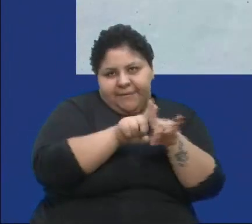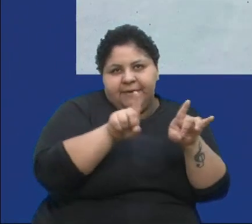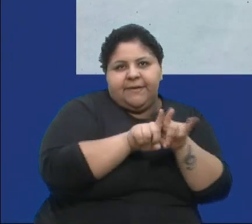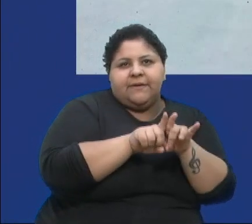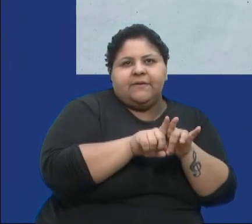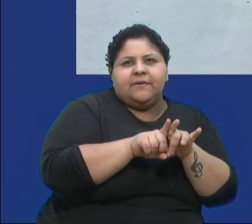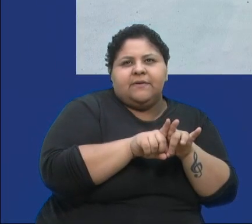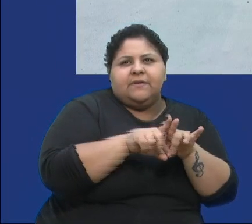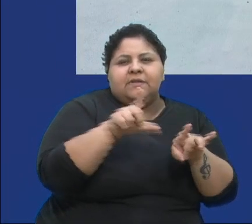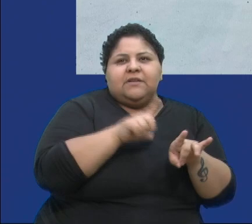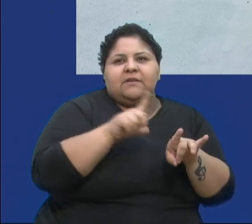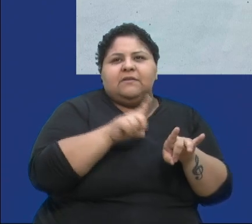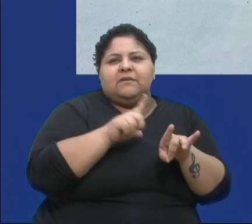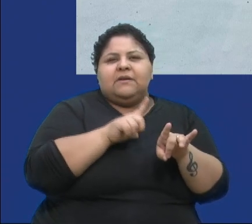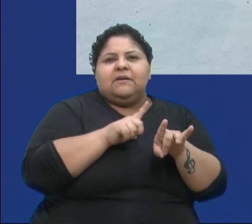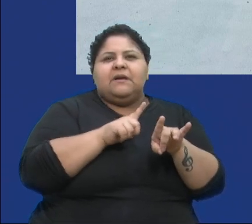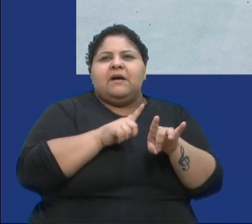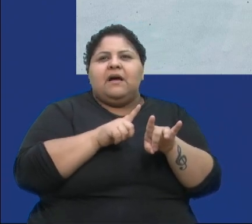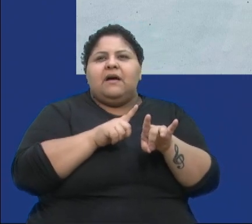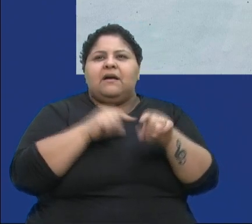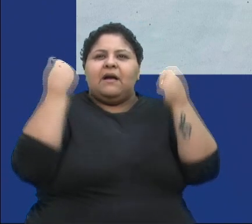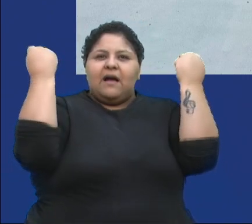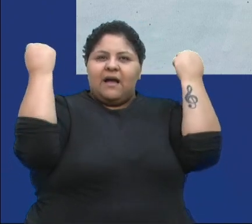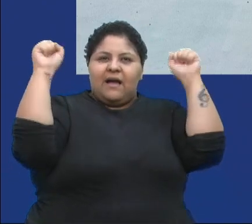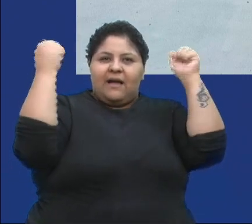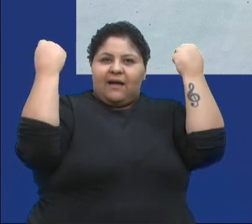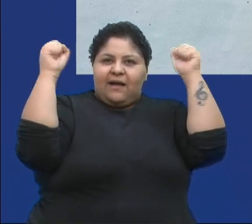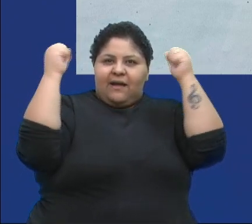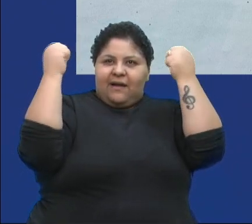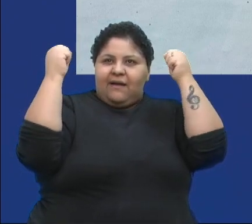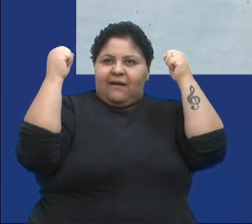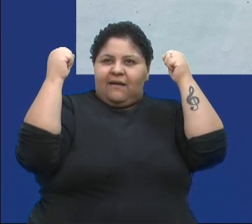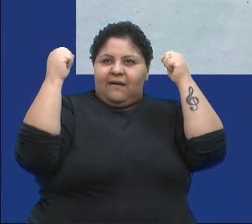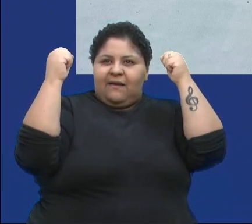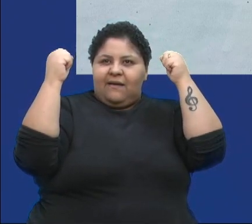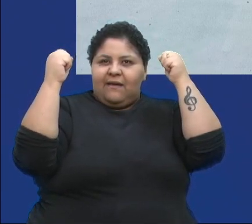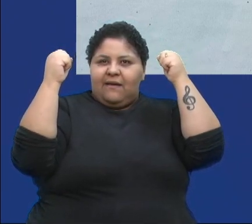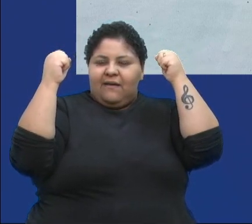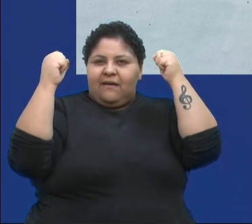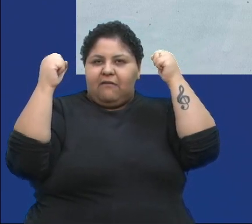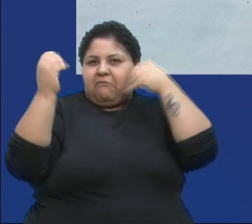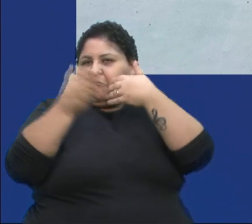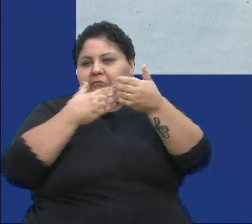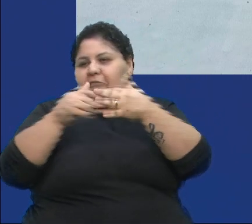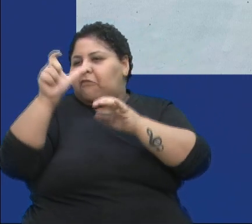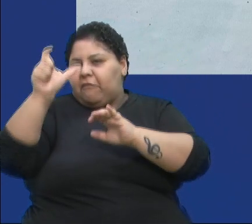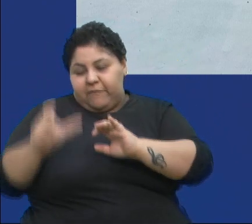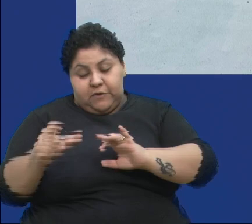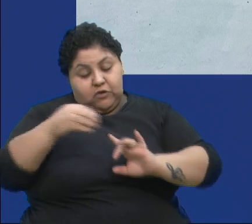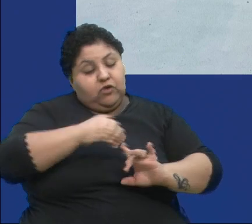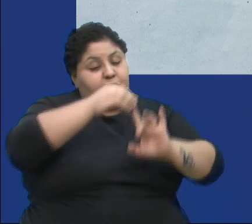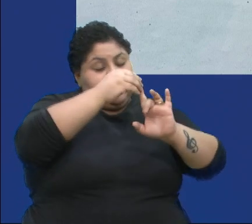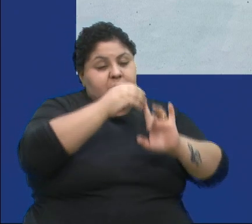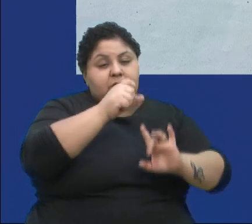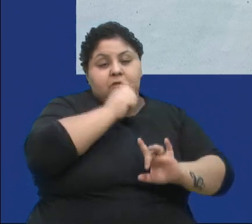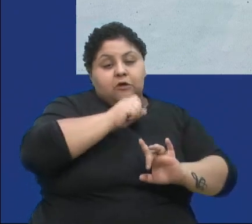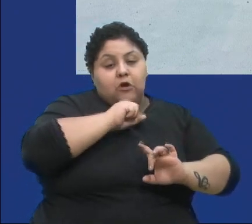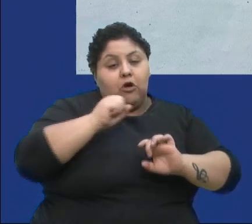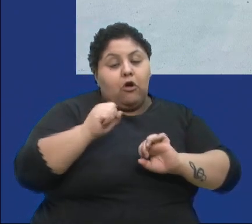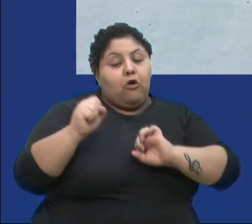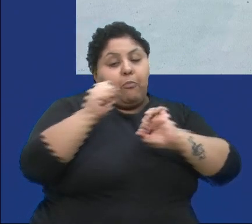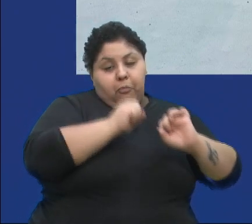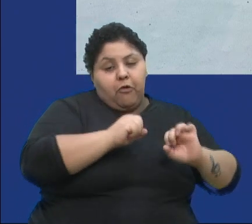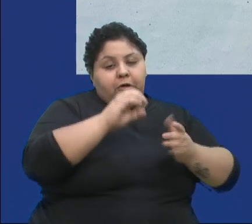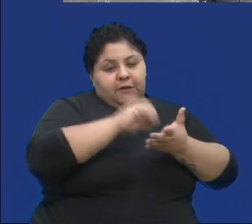a Academia da Melhor Idade, a AMEI, onde, né, qualquer pessoa, e principalmente os idosos, podem se exercitar